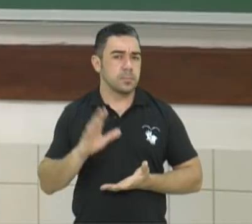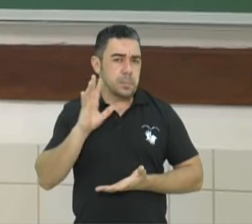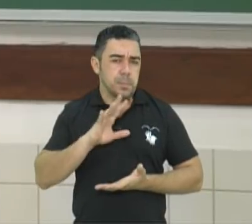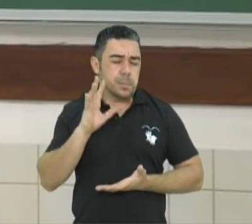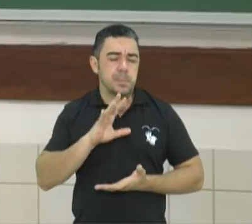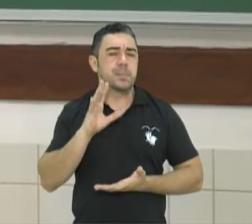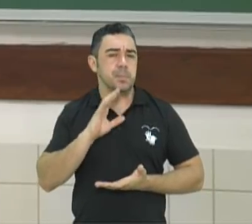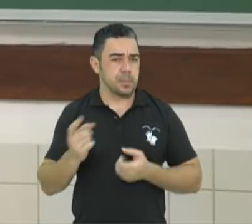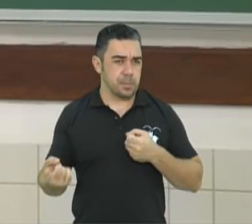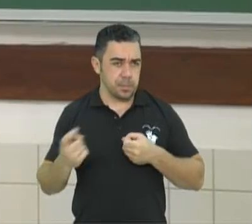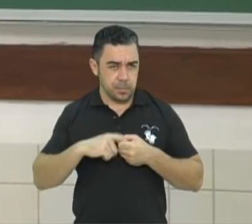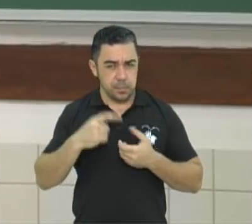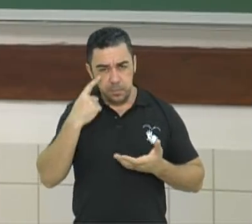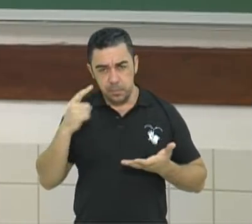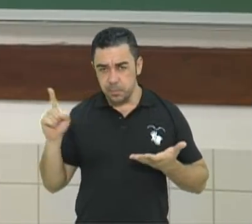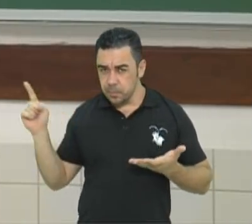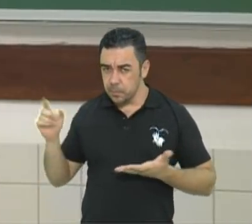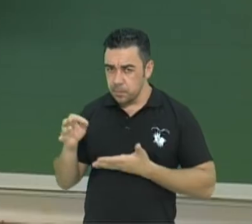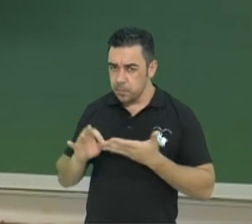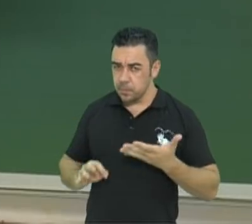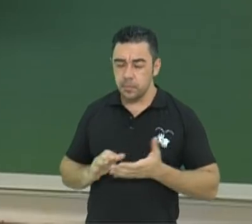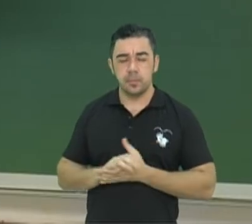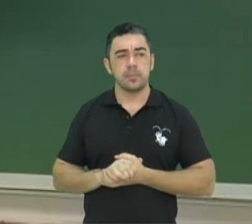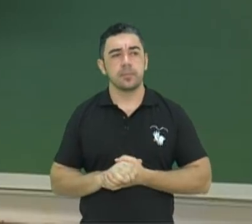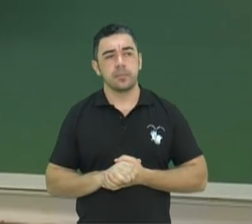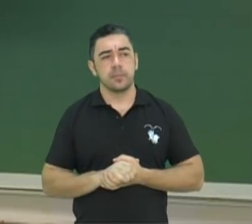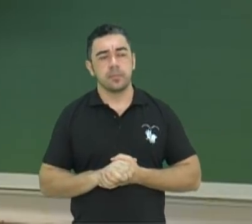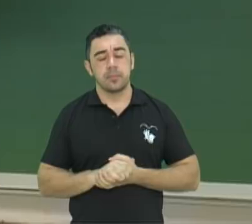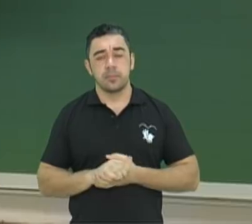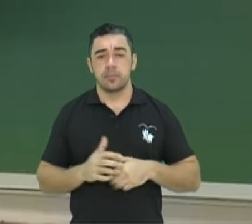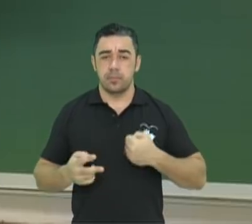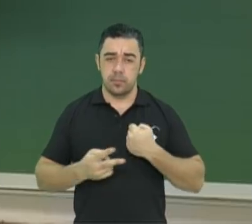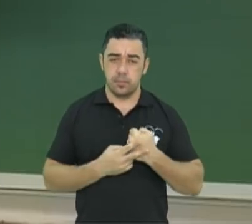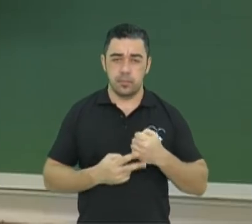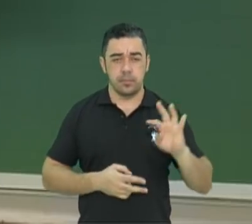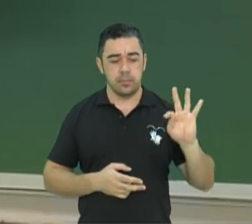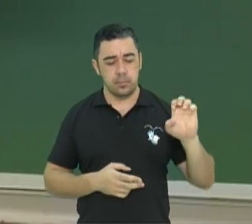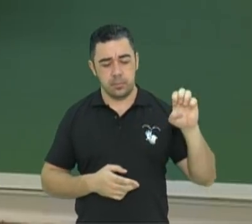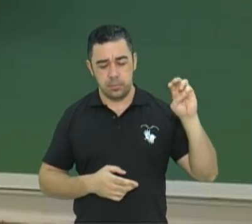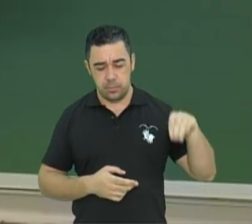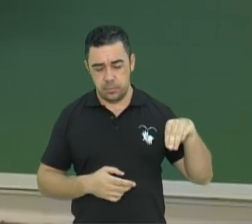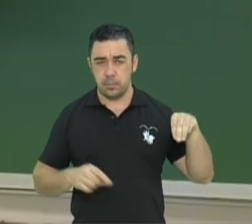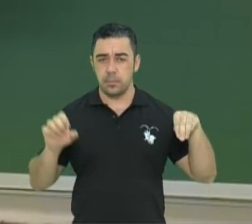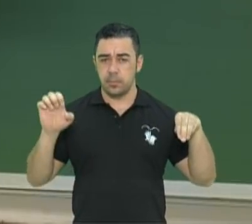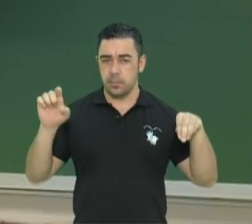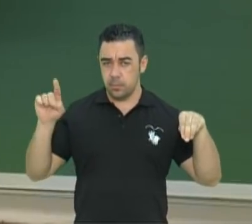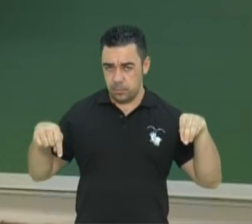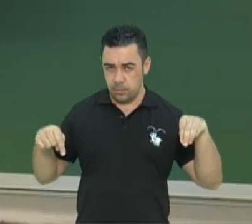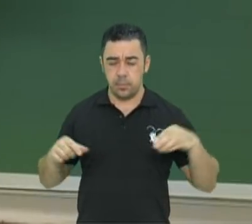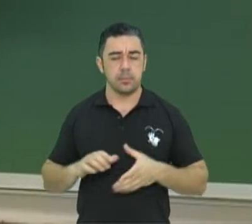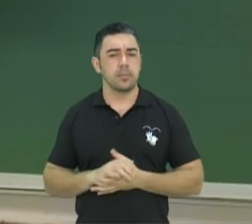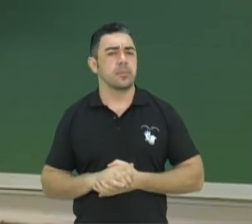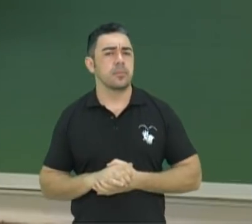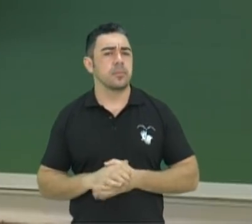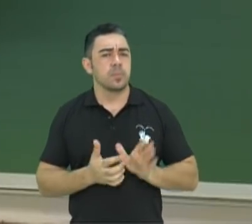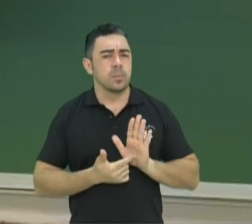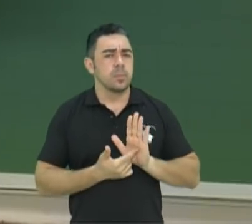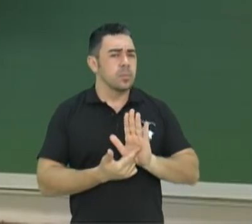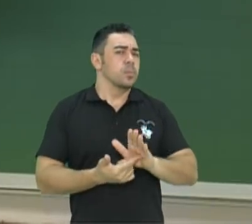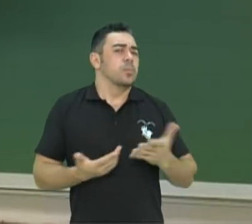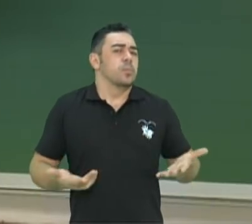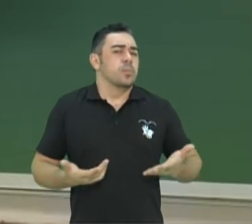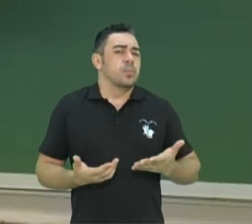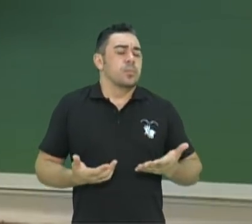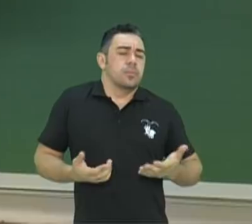Legal, pessoal, voltamos, vamos lá. Então, os verbos tem e é. Eles foram apresentados em